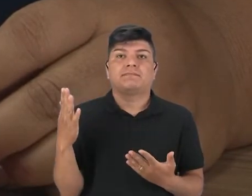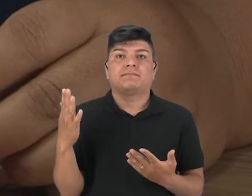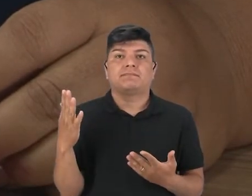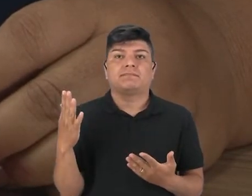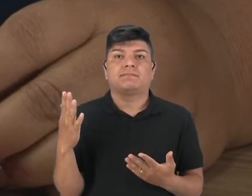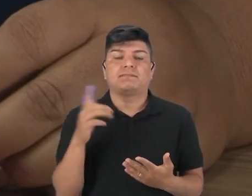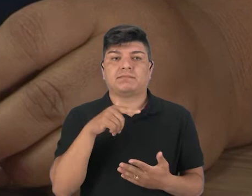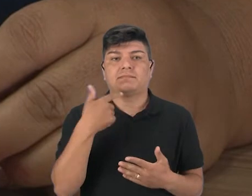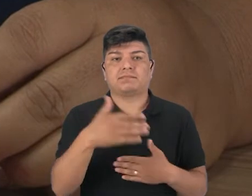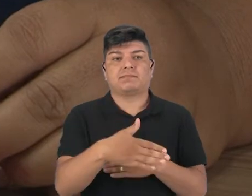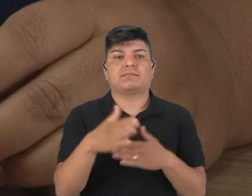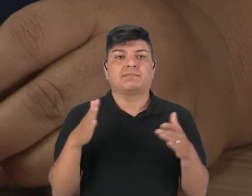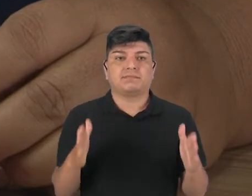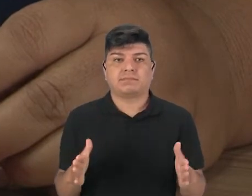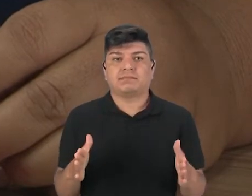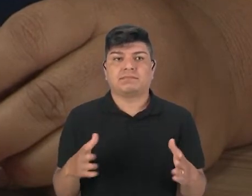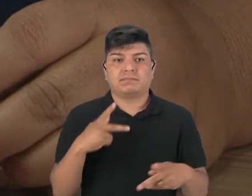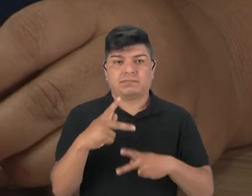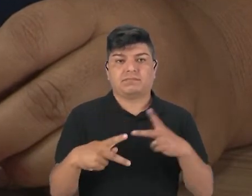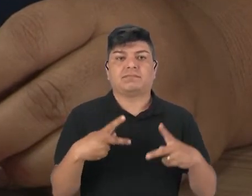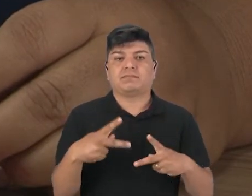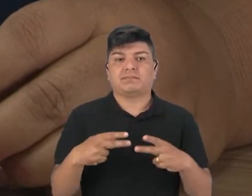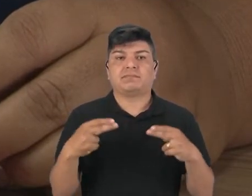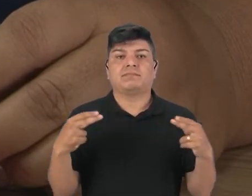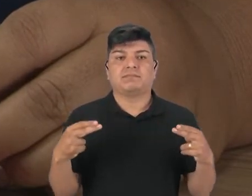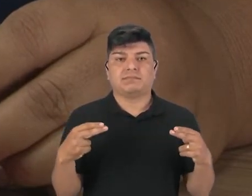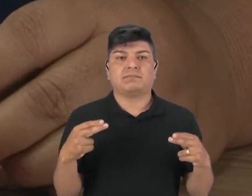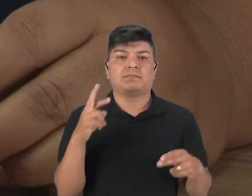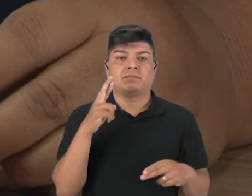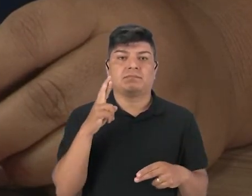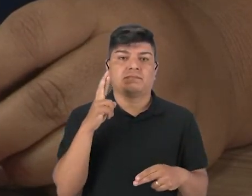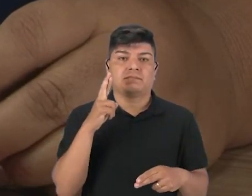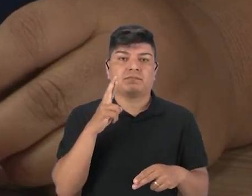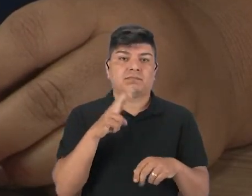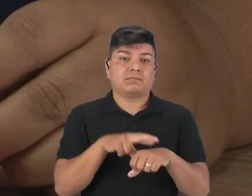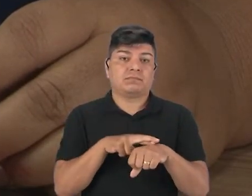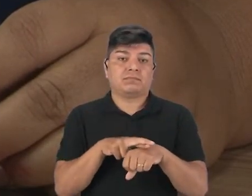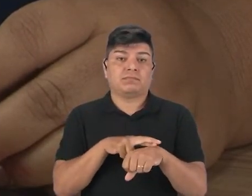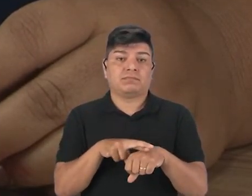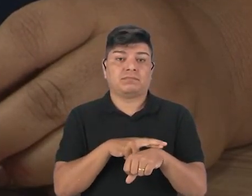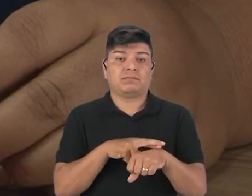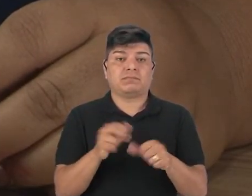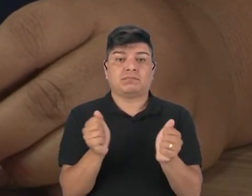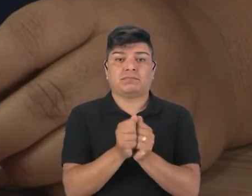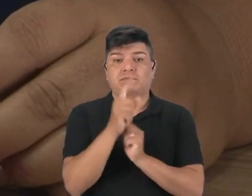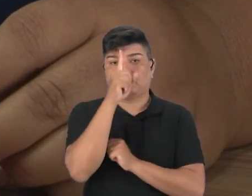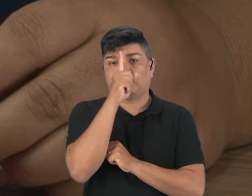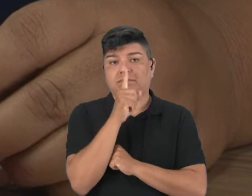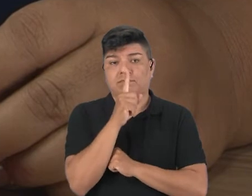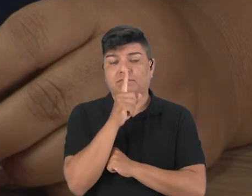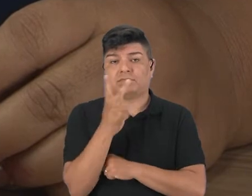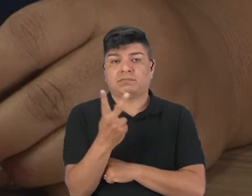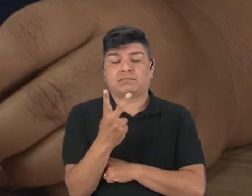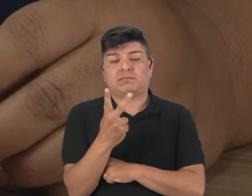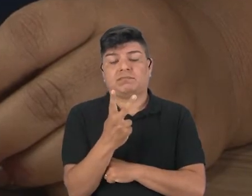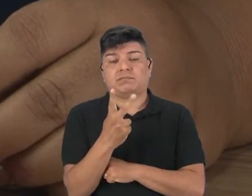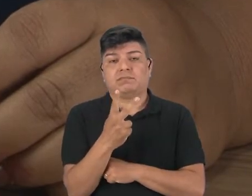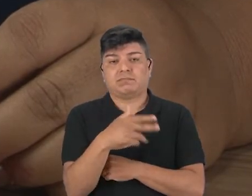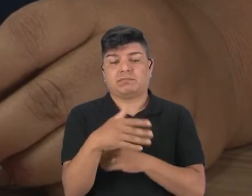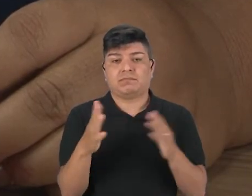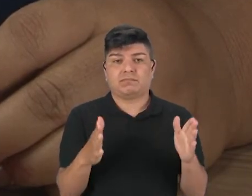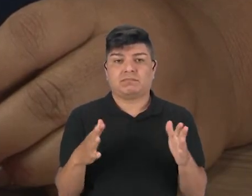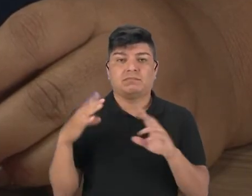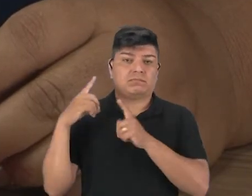essa outra caixa de presente, né? Que é roxo aí com amarelo. Será que essas duas formas